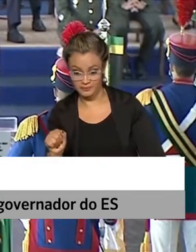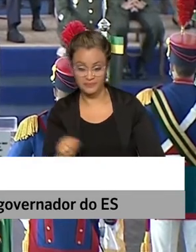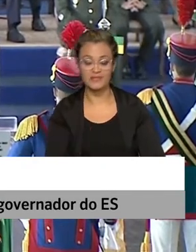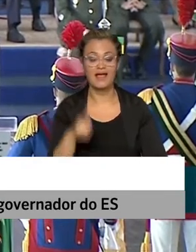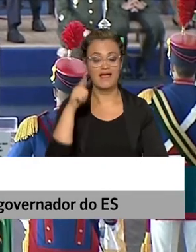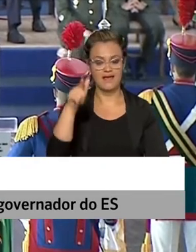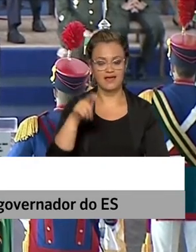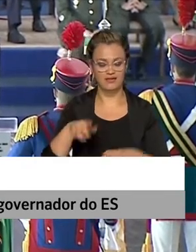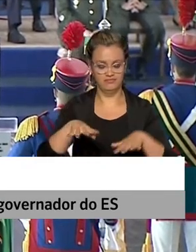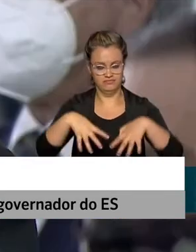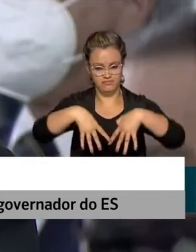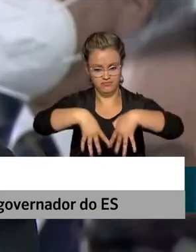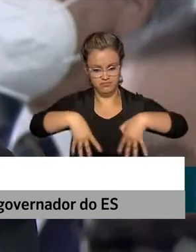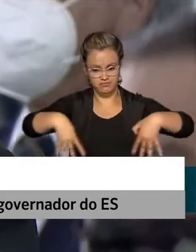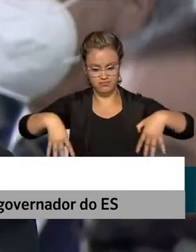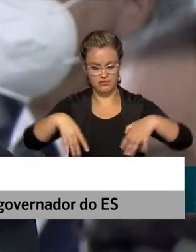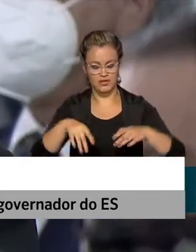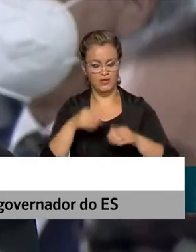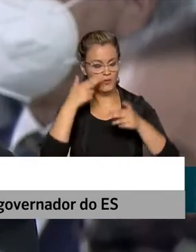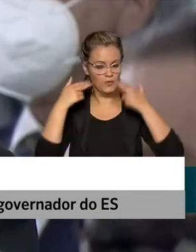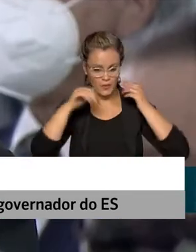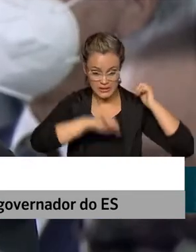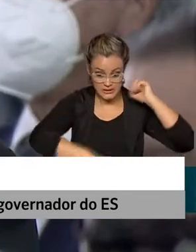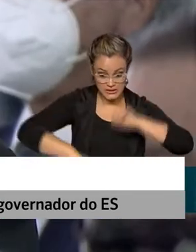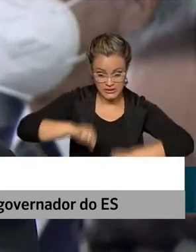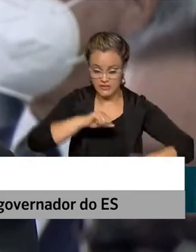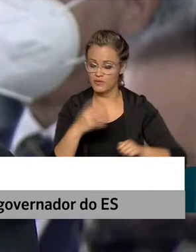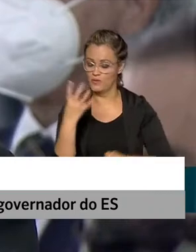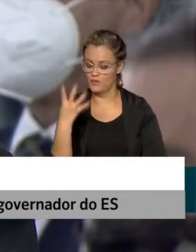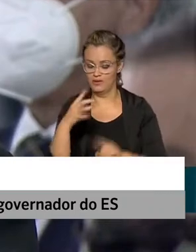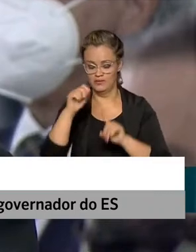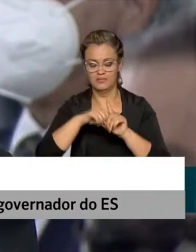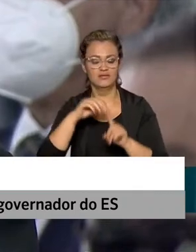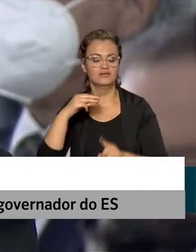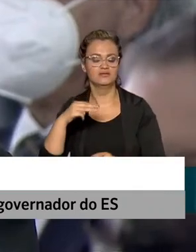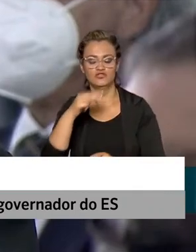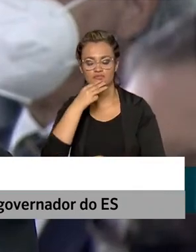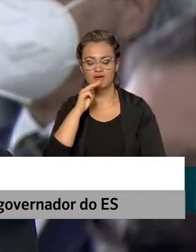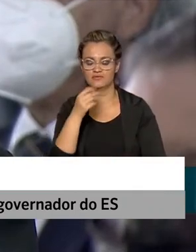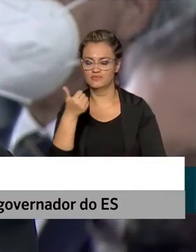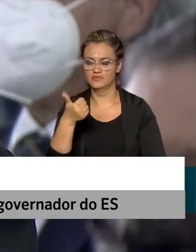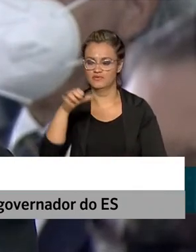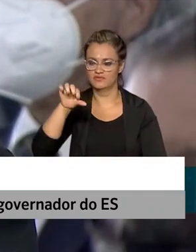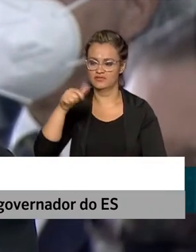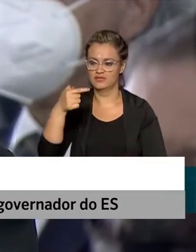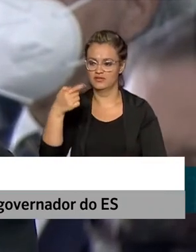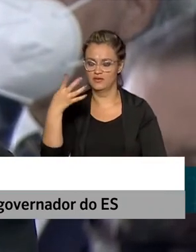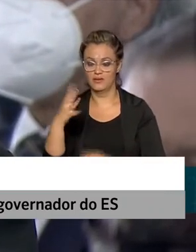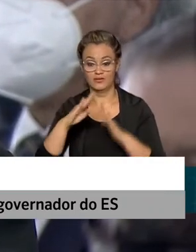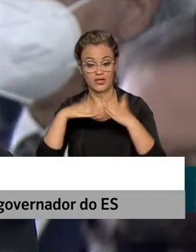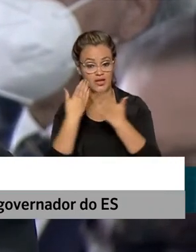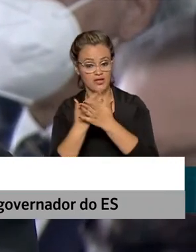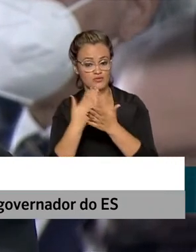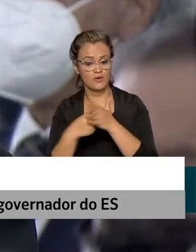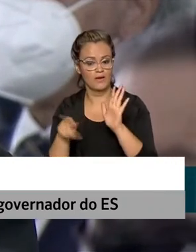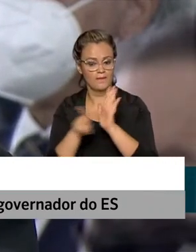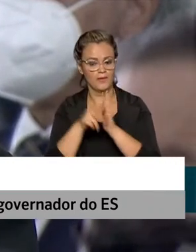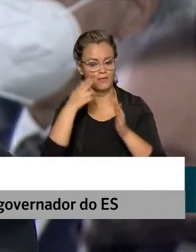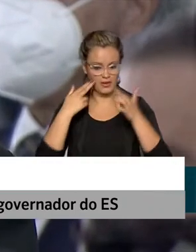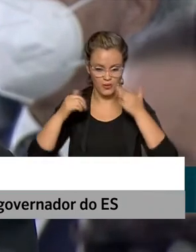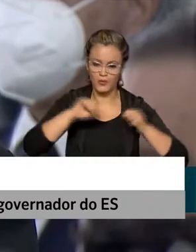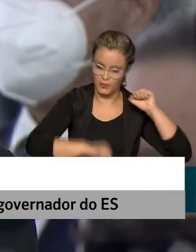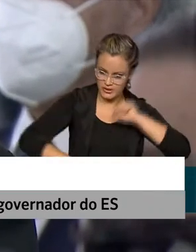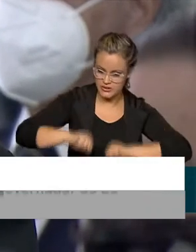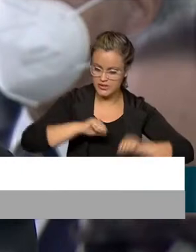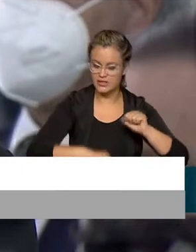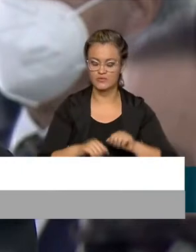as fileiras do Exército em 4 de março de 1974, na Escola Preparatória de Cadetes do Exército,